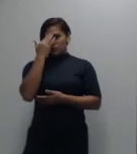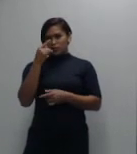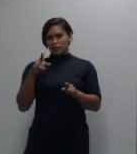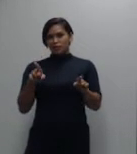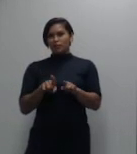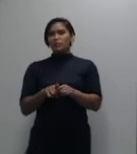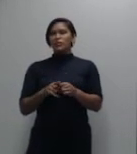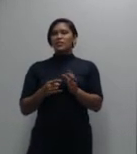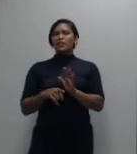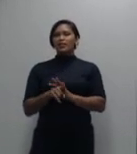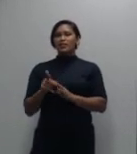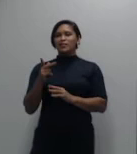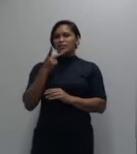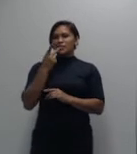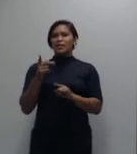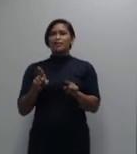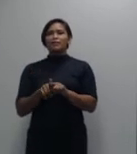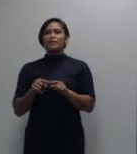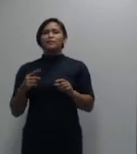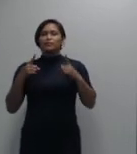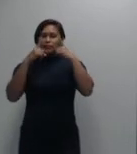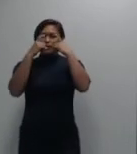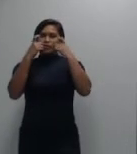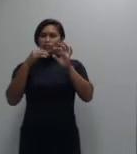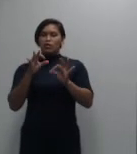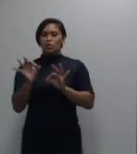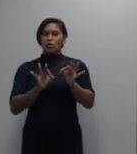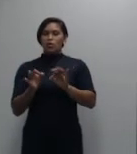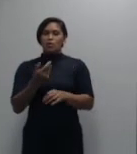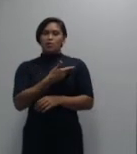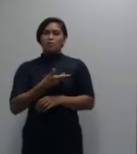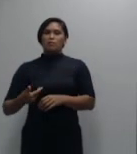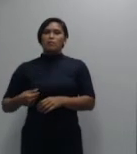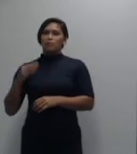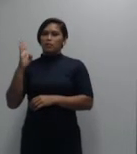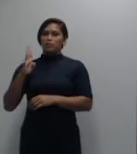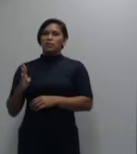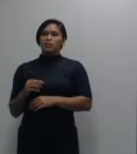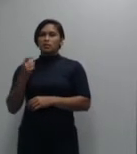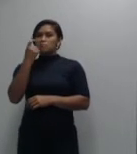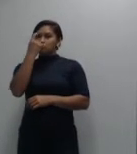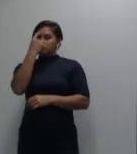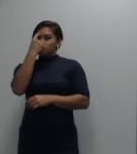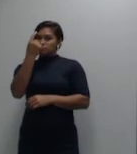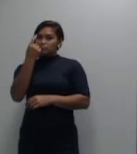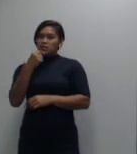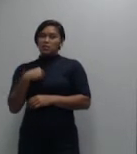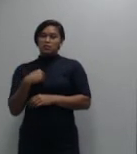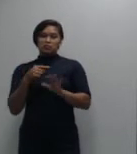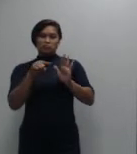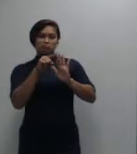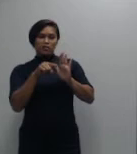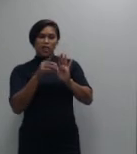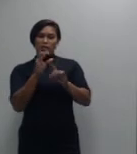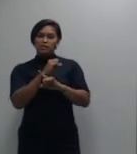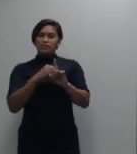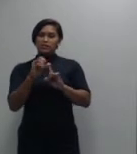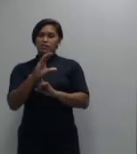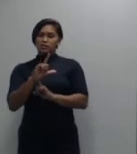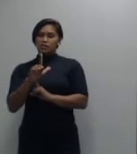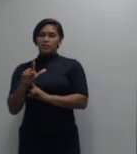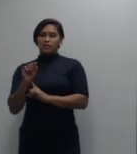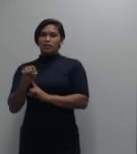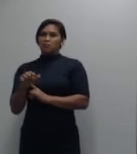viola a soberania ordem pública brasileira penso que na em questões cíveis é